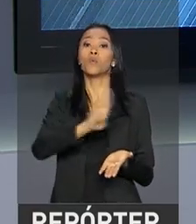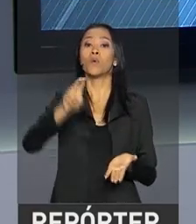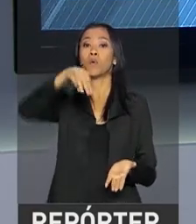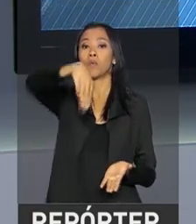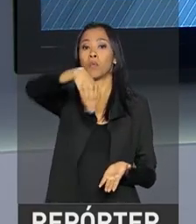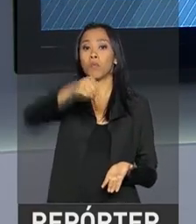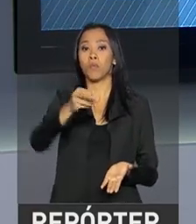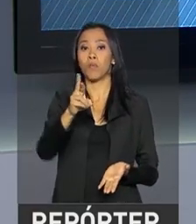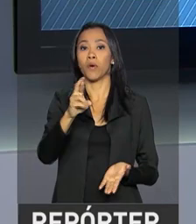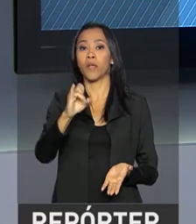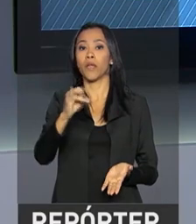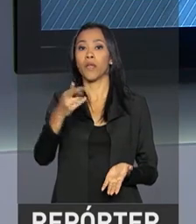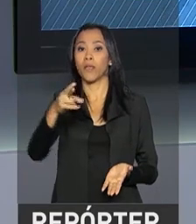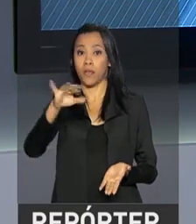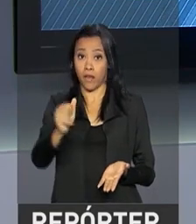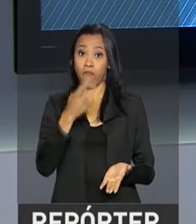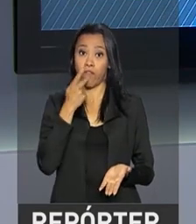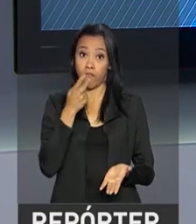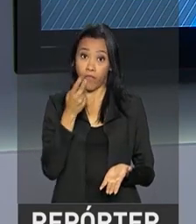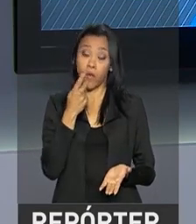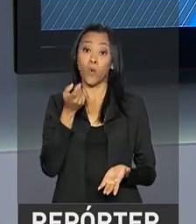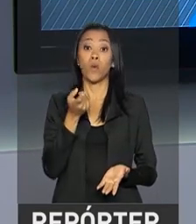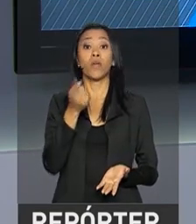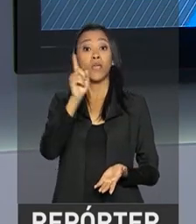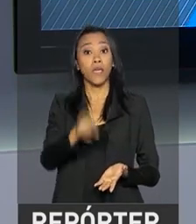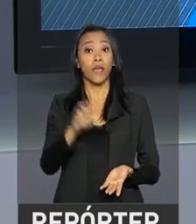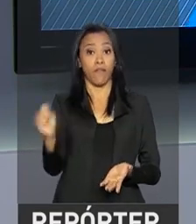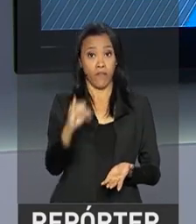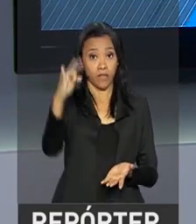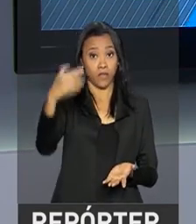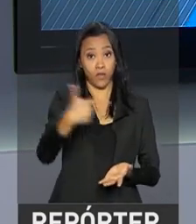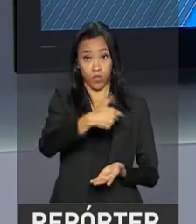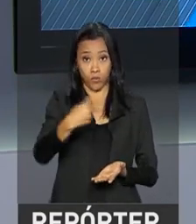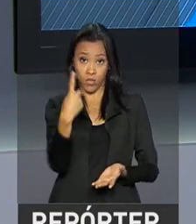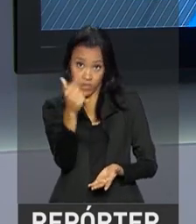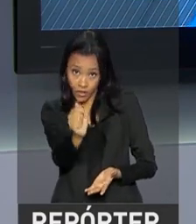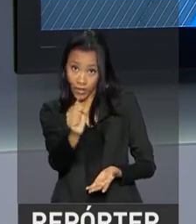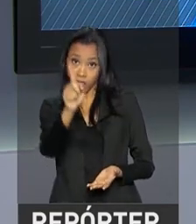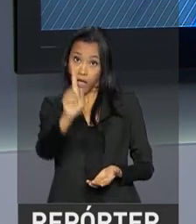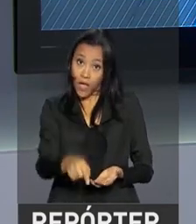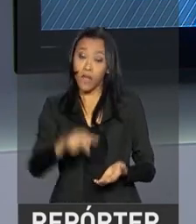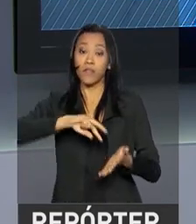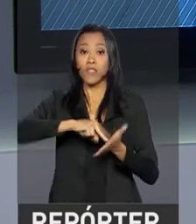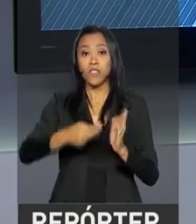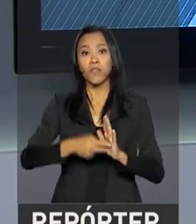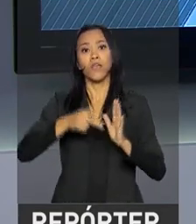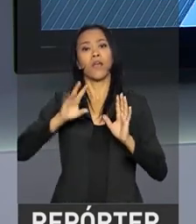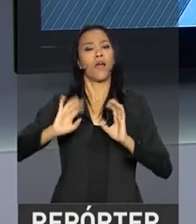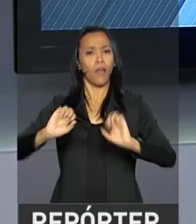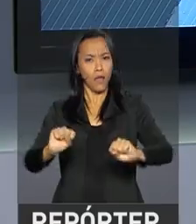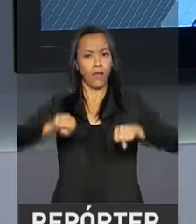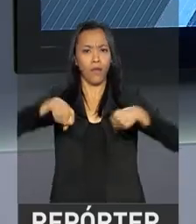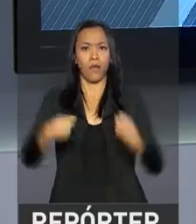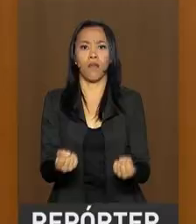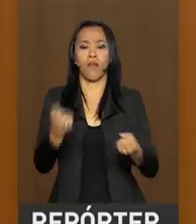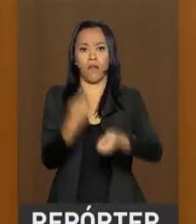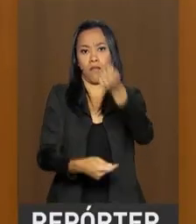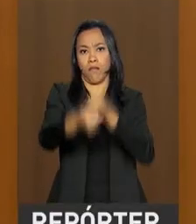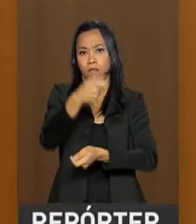avalia que o resultado da inflação de 2017 é mais um indicador da recuperação da economia brasileira